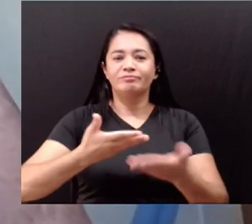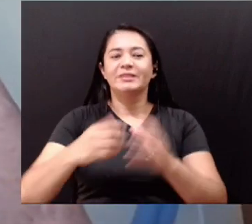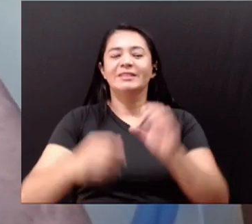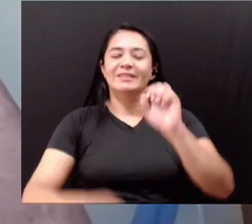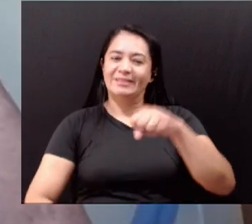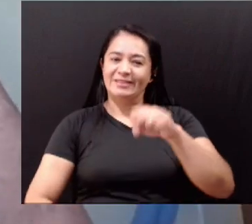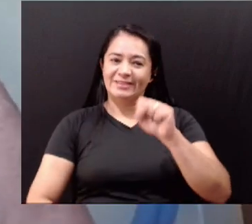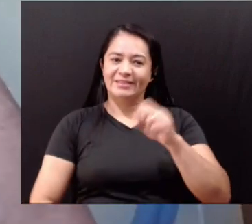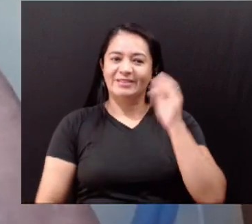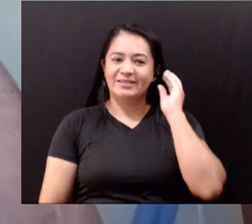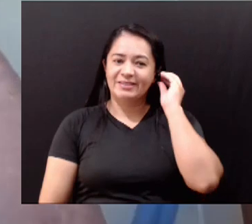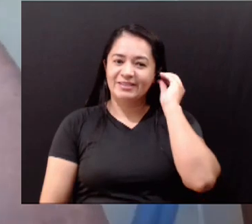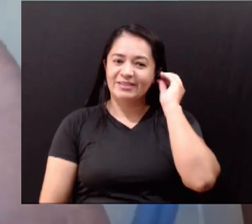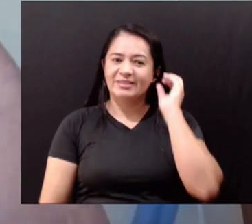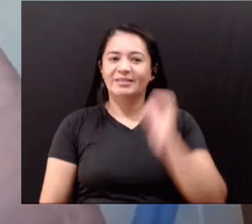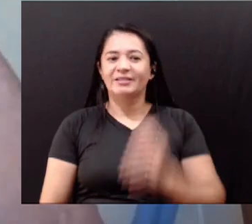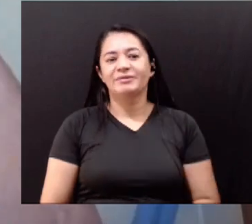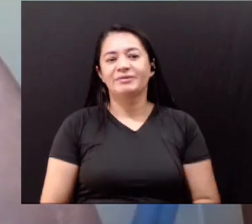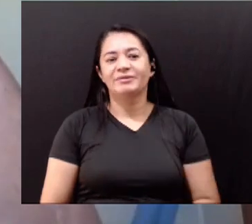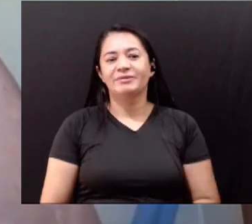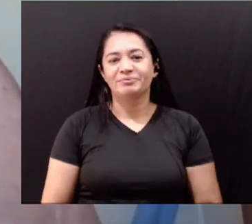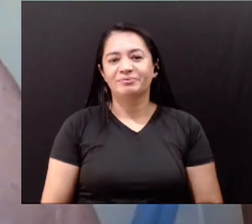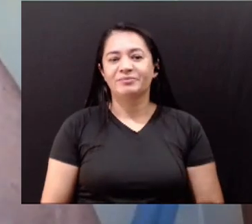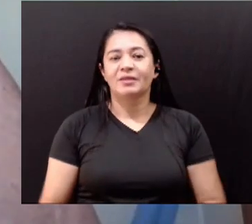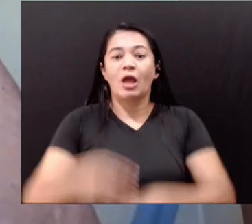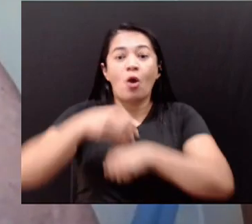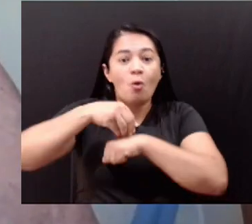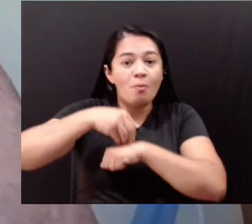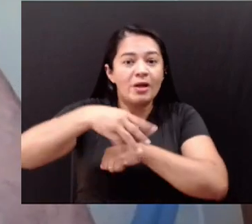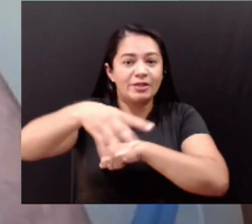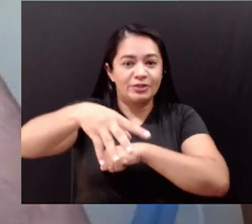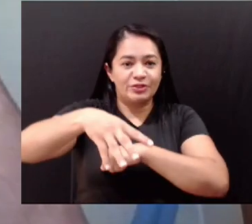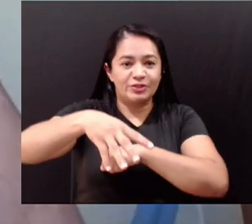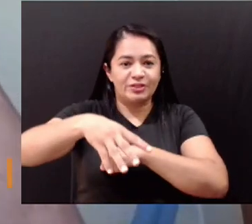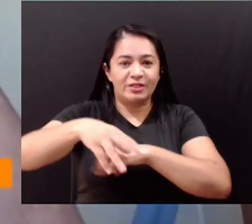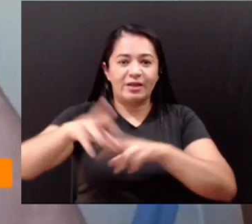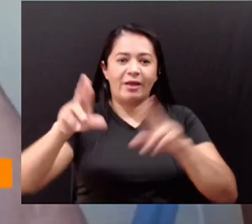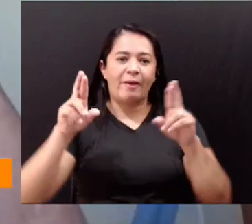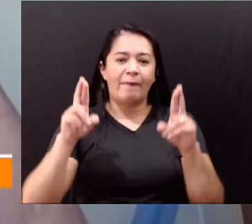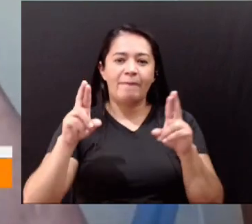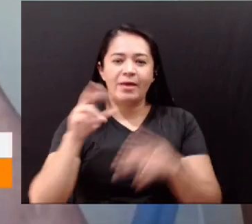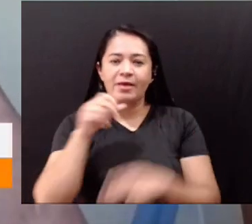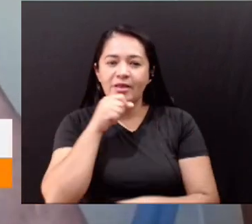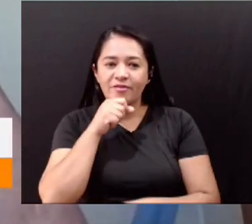fica uma grande dica: não espere envelhecer para viver.